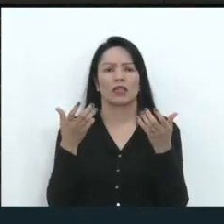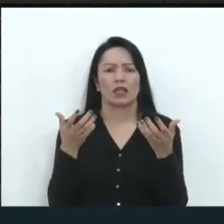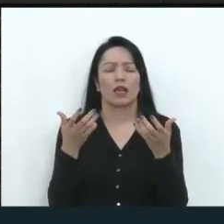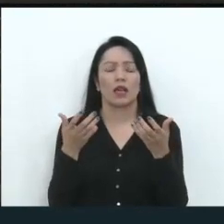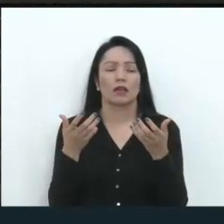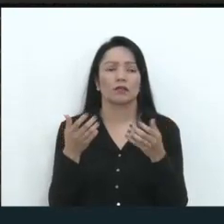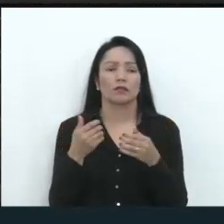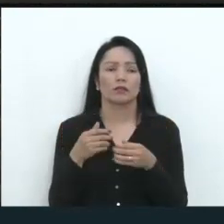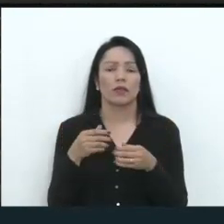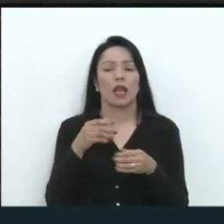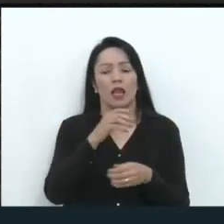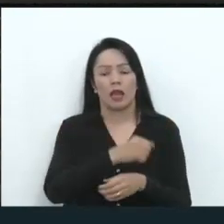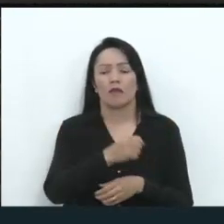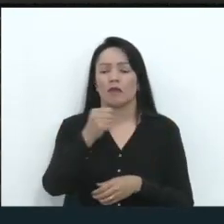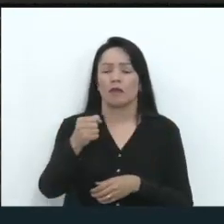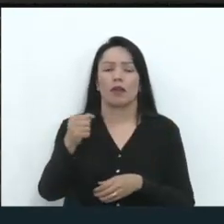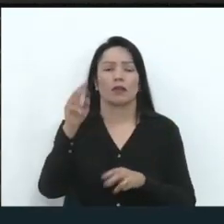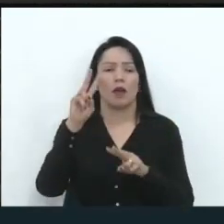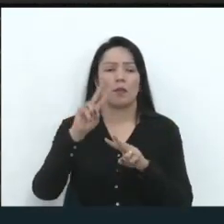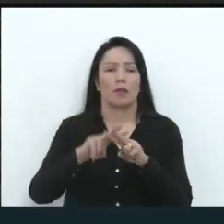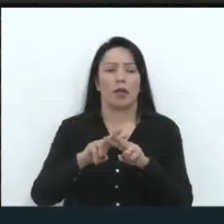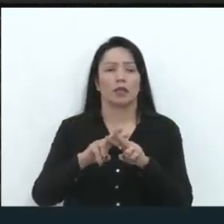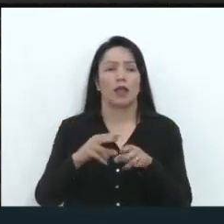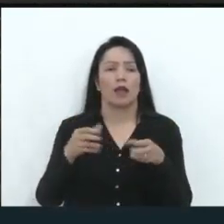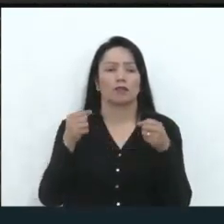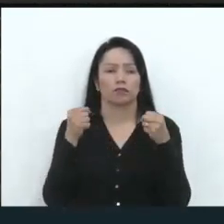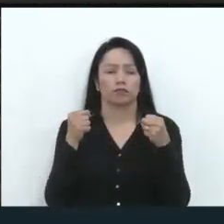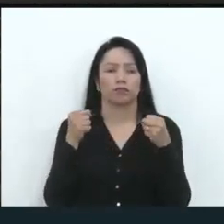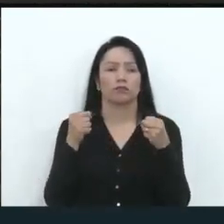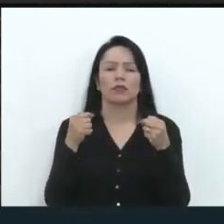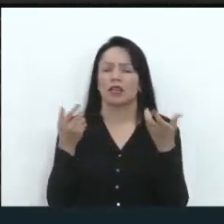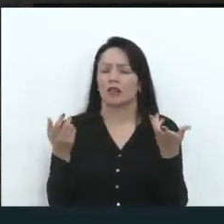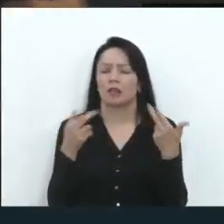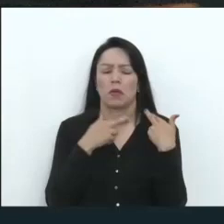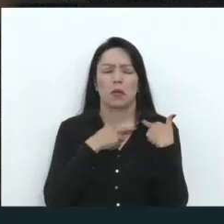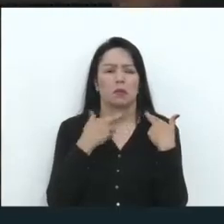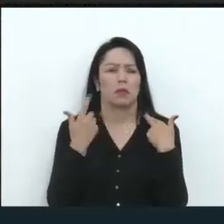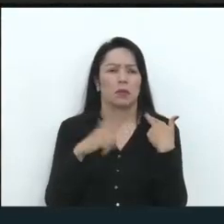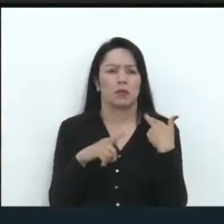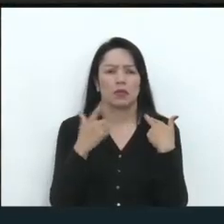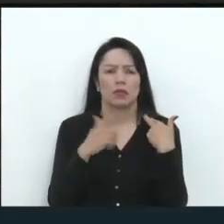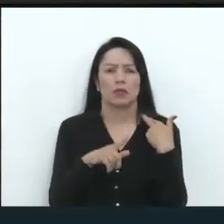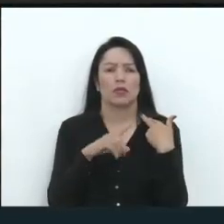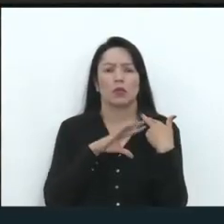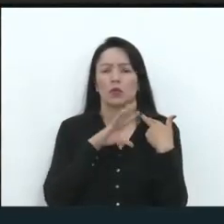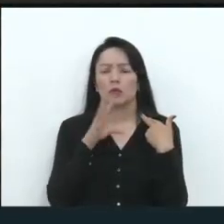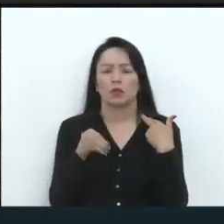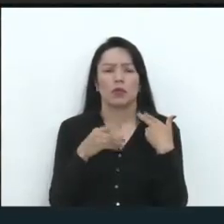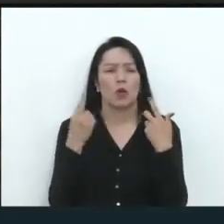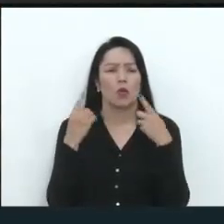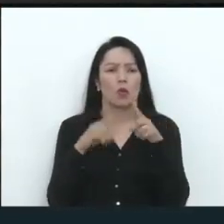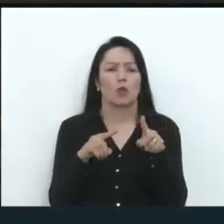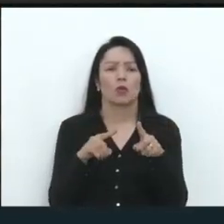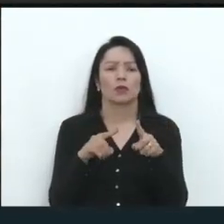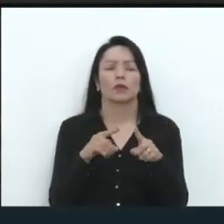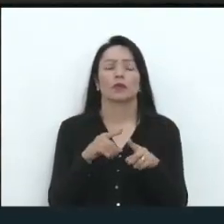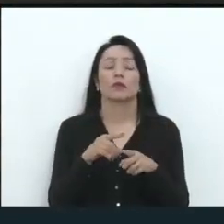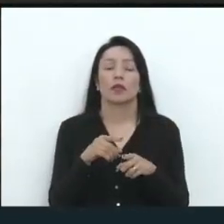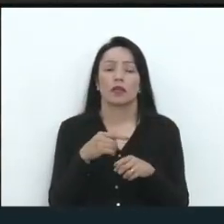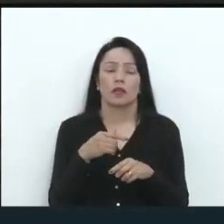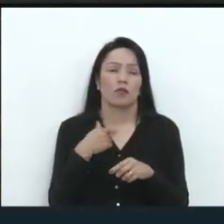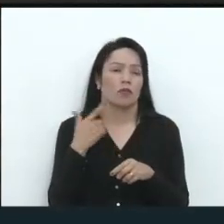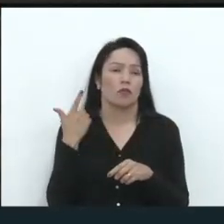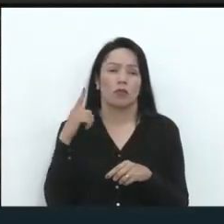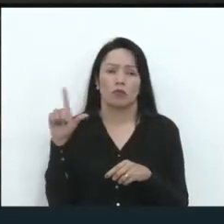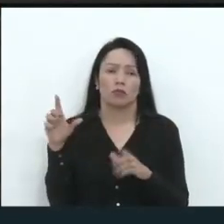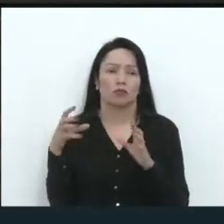na cadeia. Foi uma irresponsabilidade total, total contra o presidente Lula. Eu sou do PSDB, não